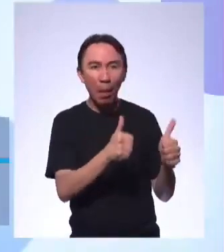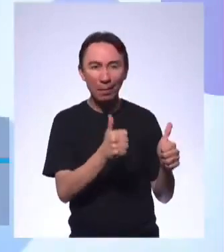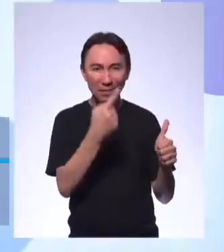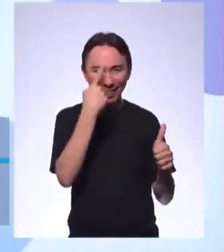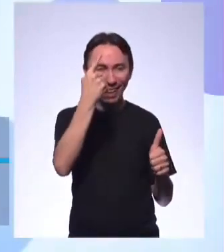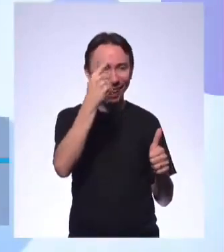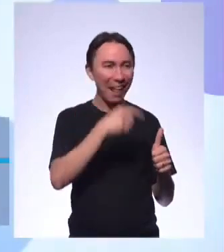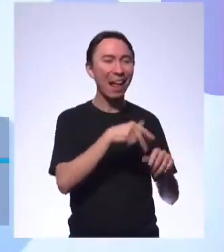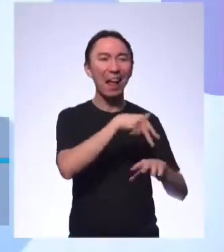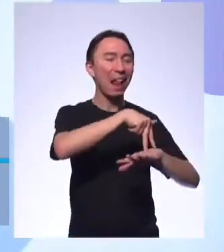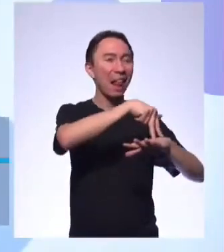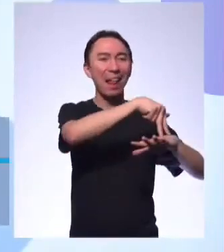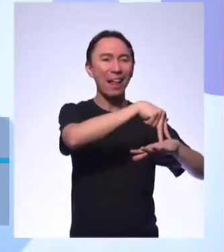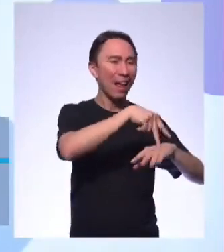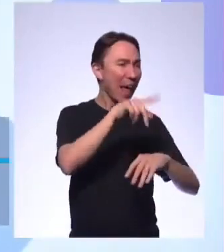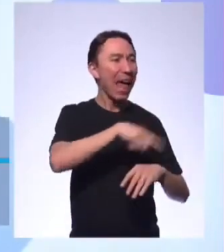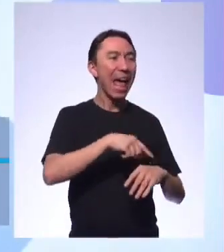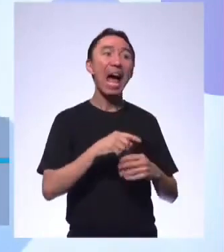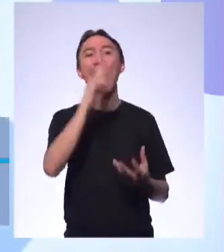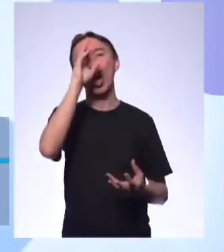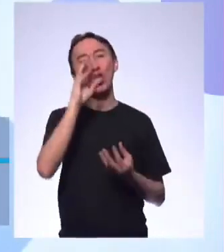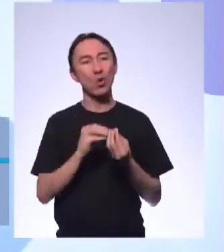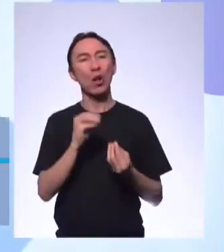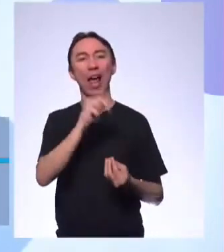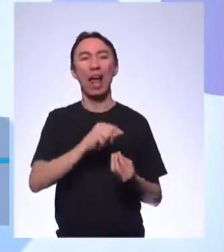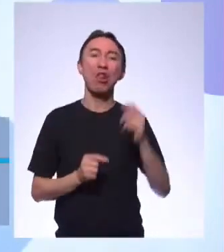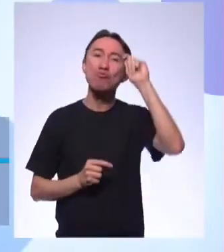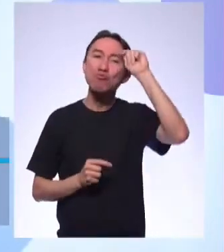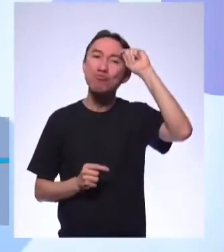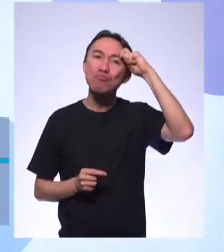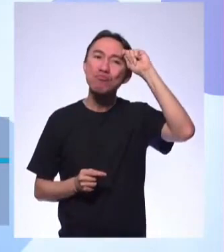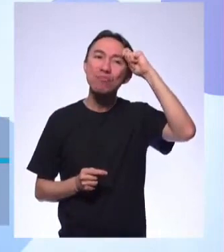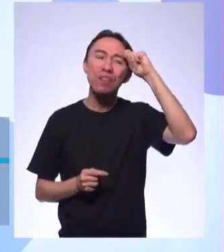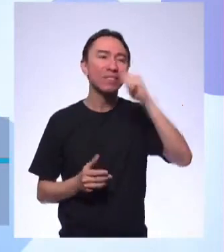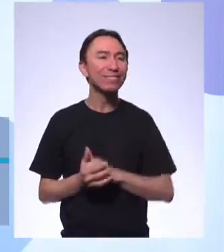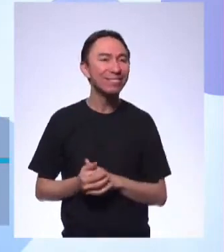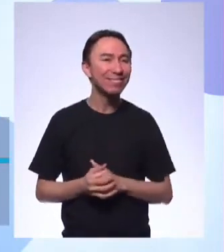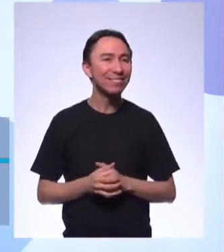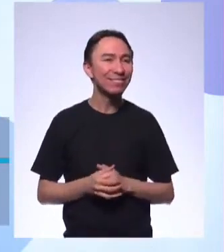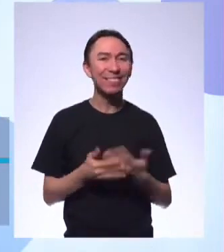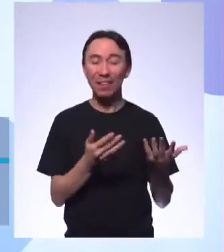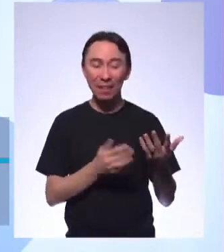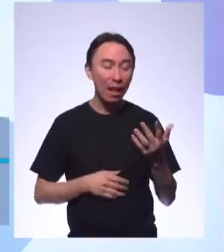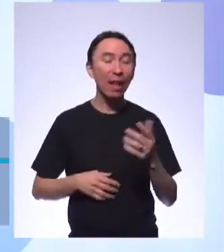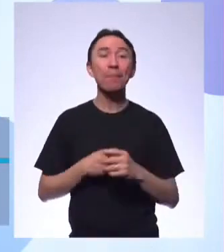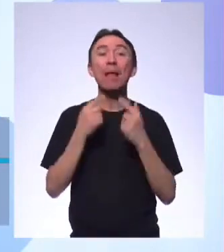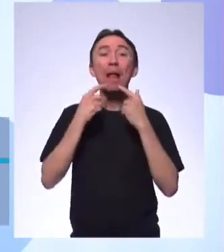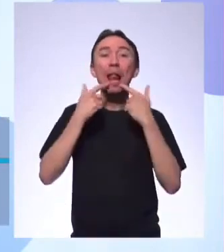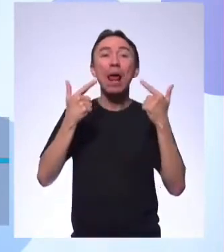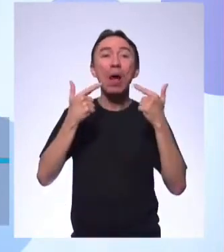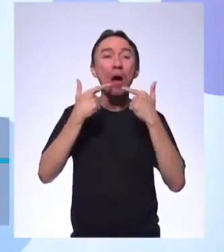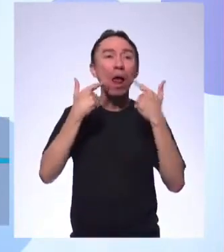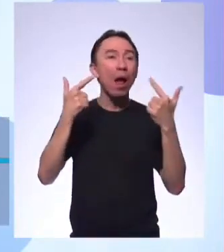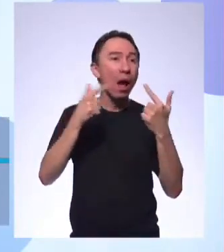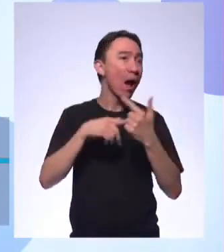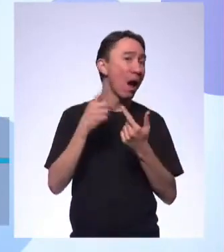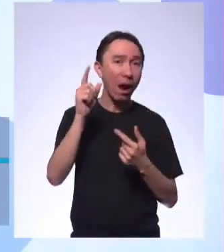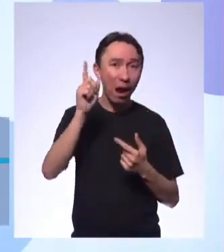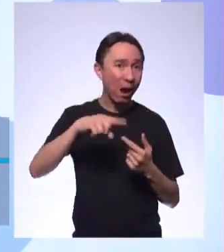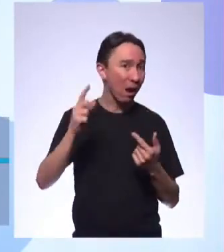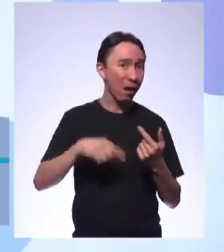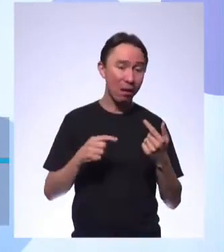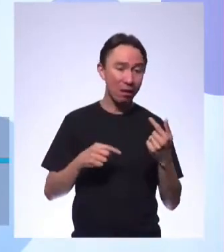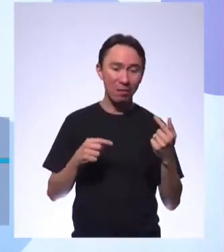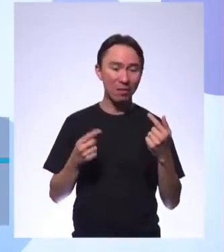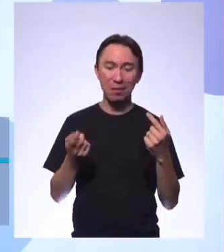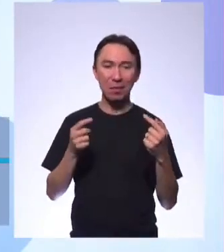tradição cultural lusitana, né? É influenciando, porque a língua carrega muito da cultura. Então é compreensível que quando o